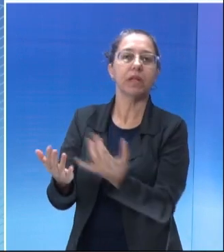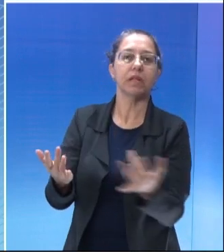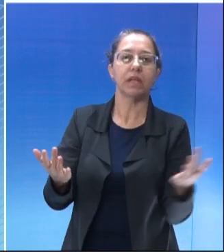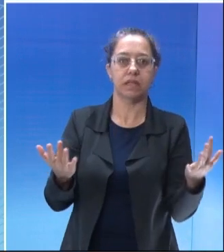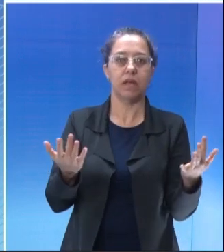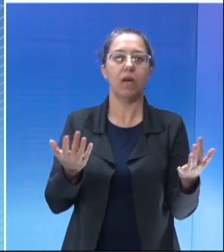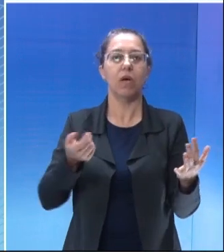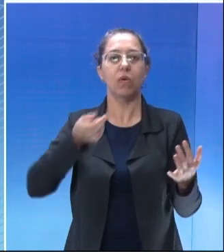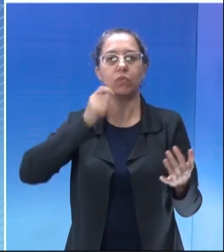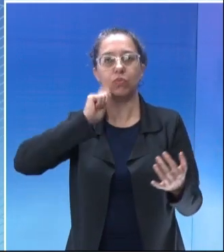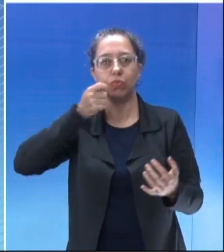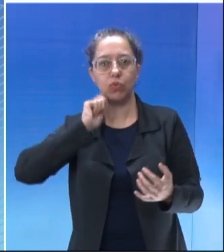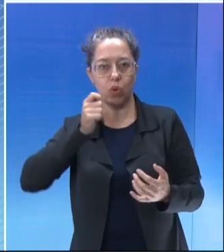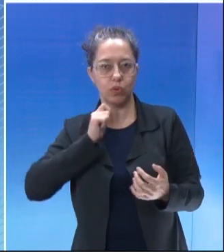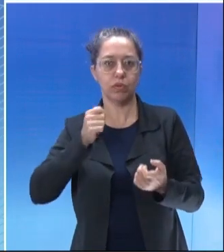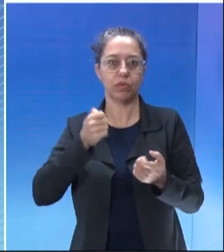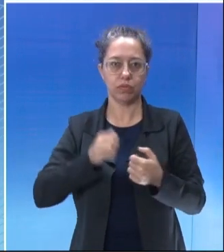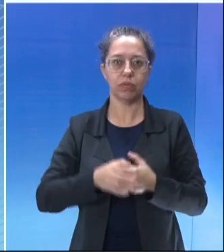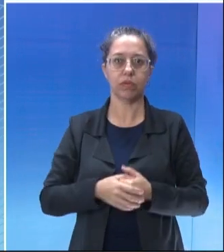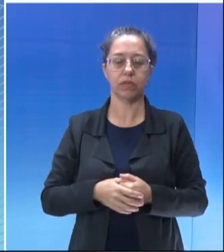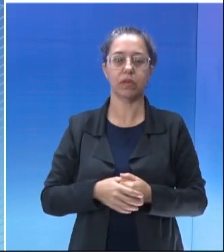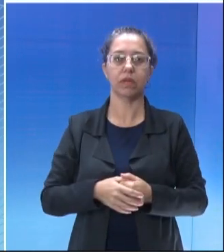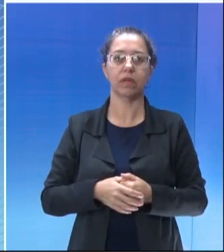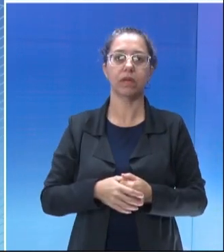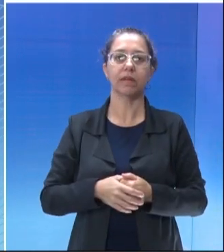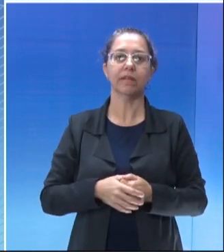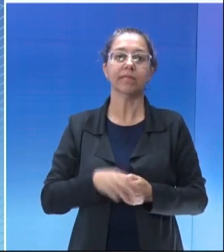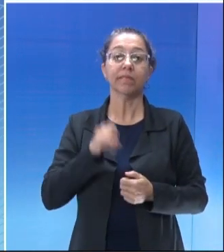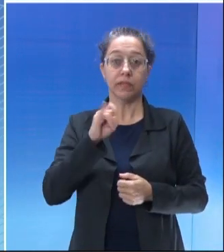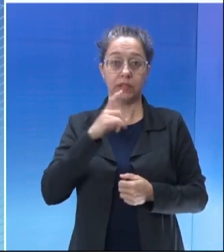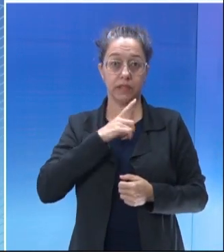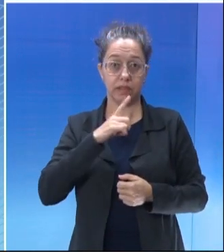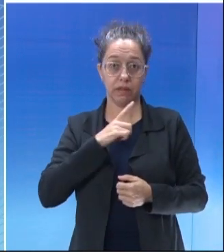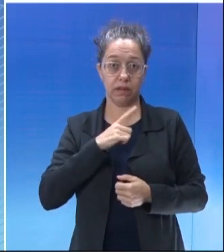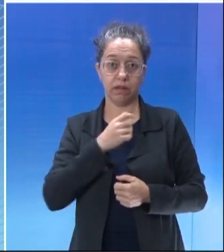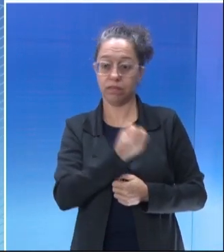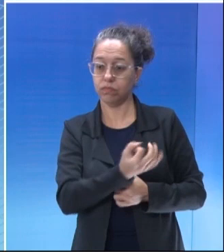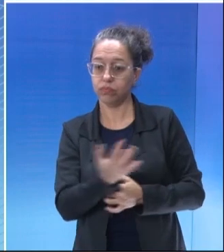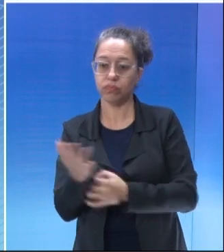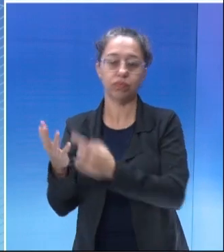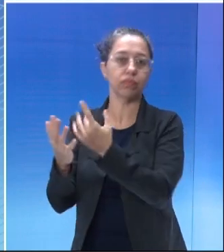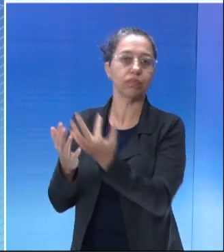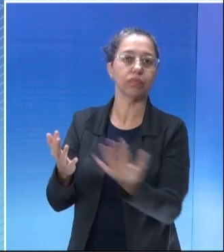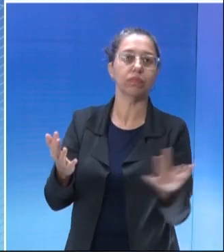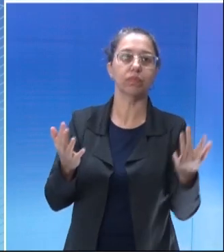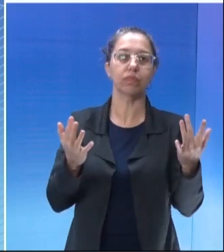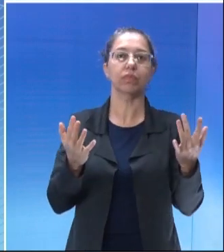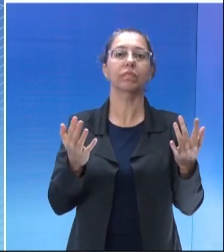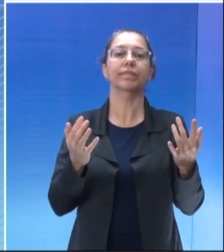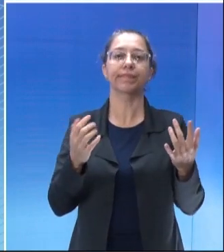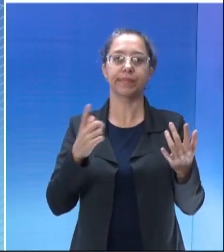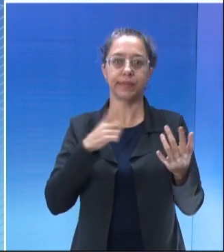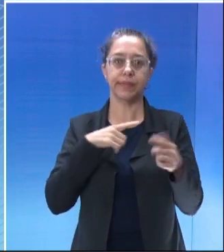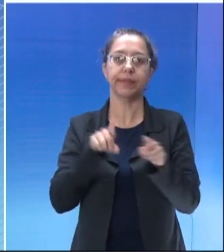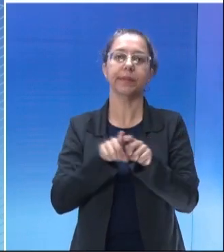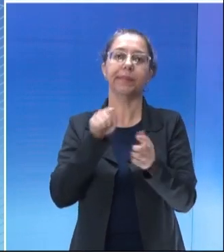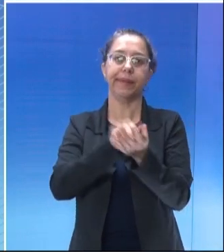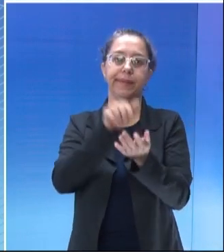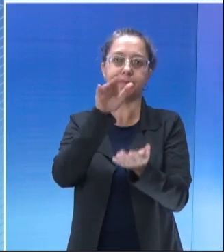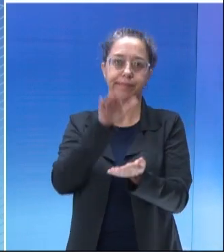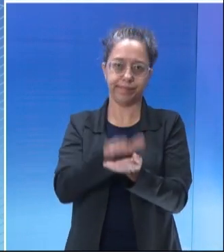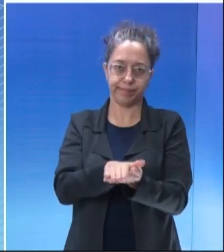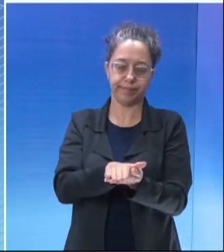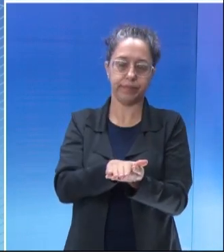tóxico que a avó chama, né? Então, se tiver plantação de droga na propriedade rural, tem-se uma sanção